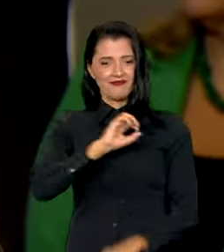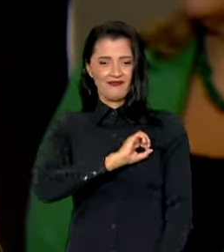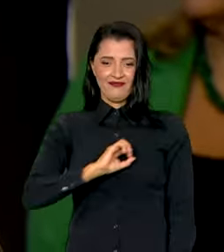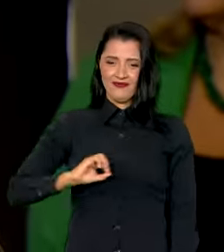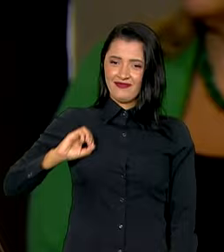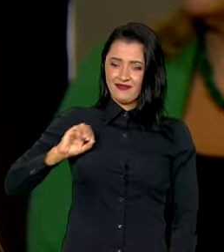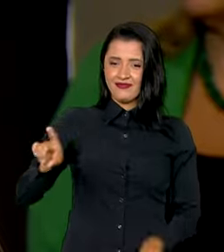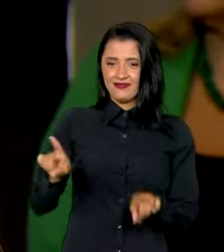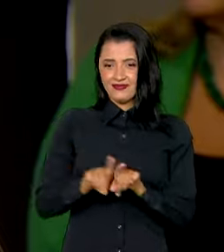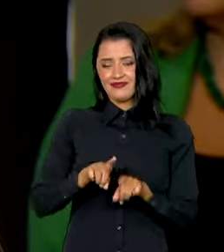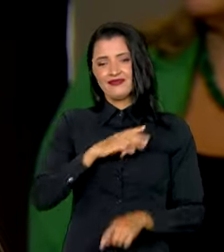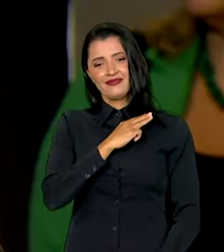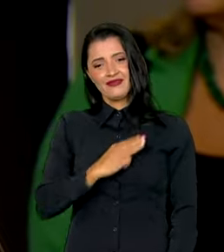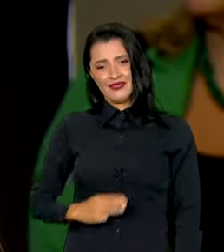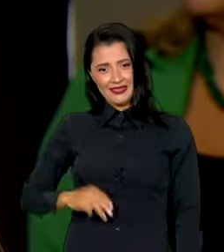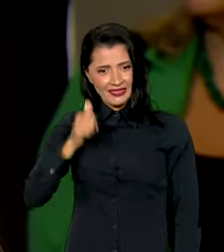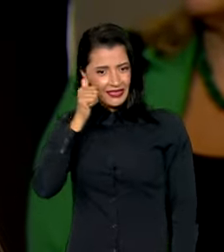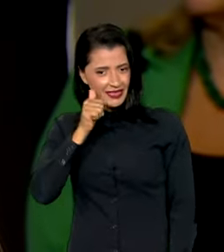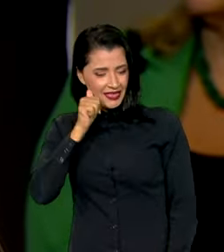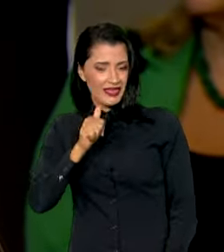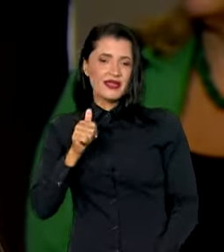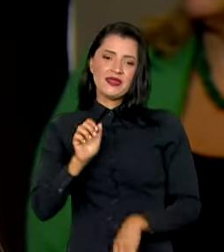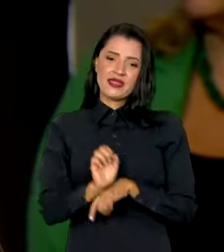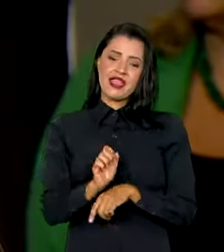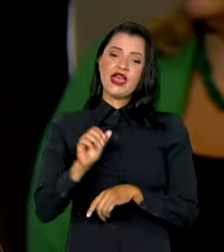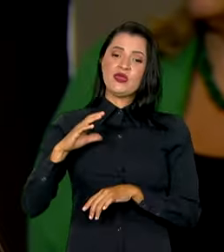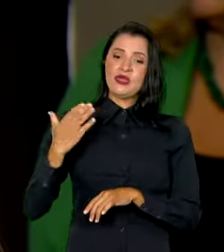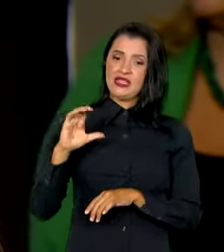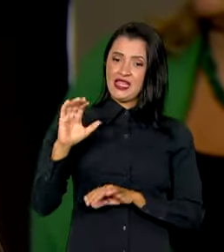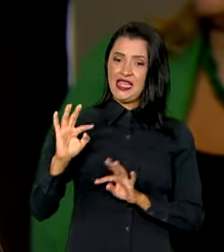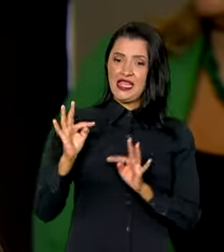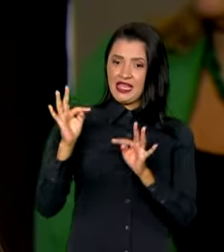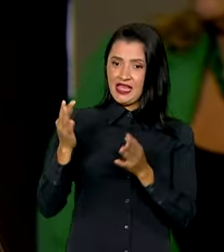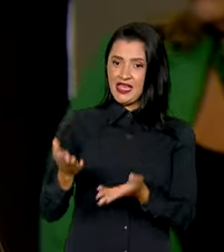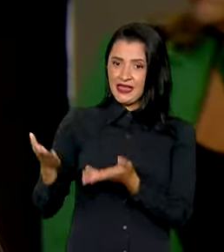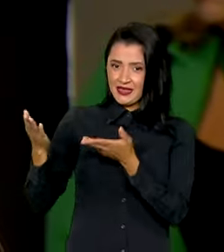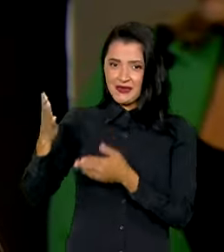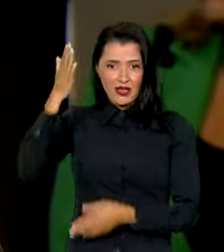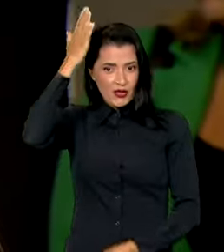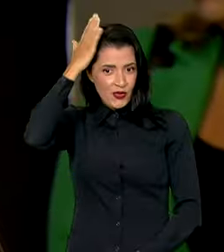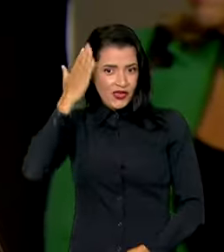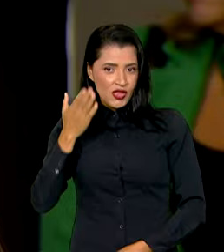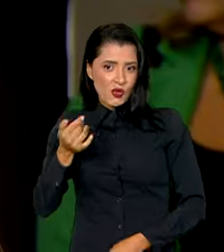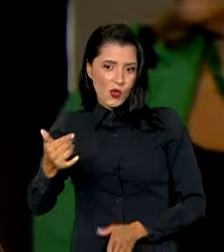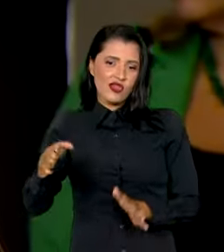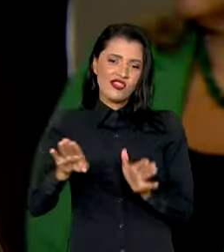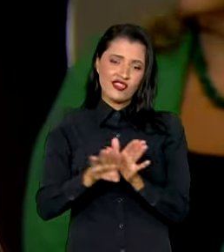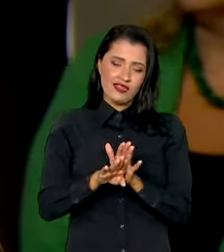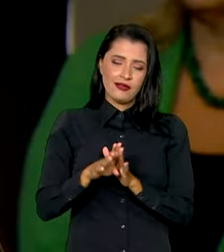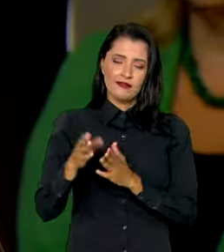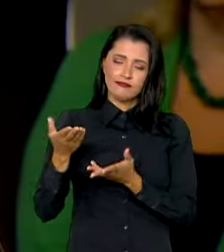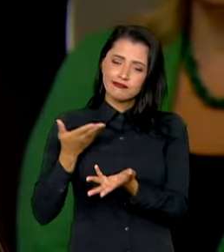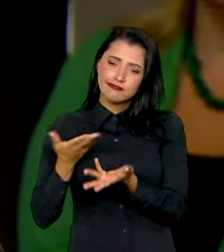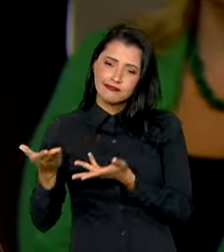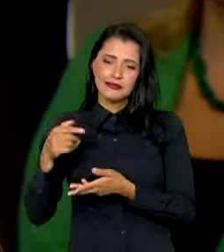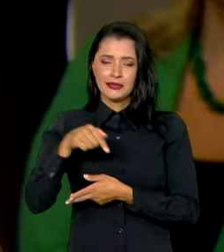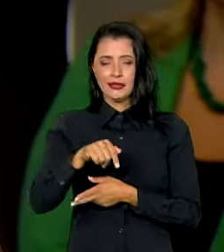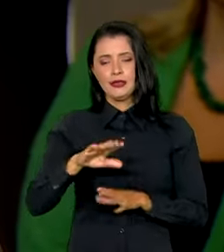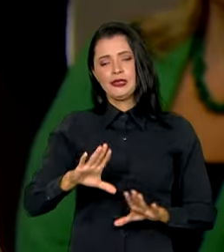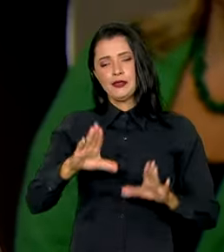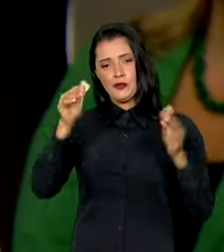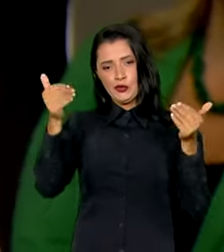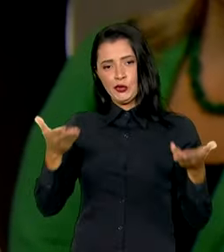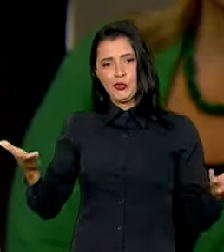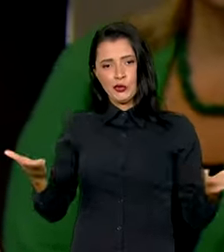a ministra de Estado de Ciência, Tecnologia e Inovação, Luciana Santos, que está chegando para compartilhar conosco esse evento,